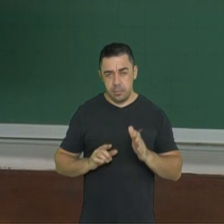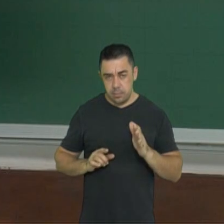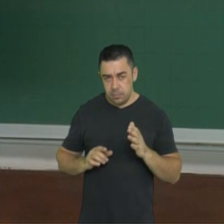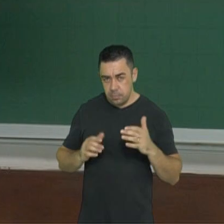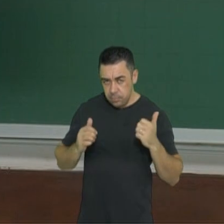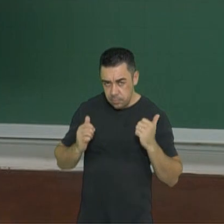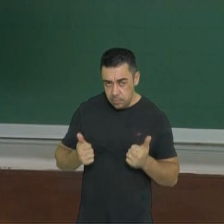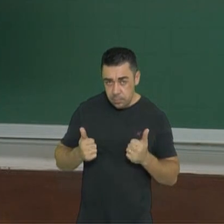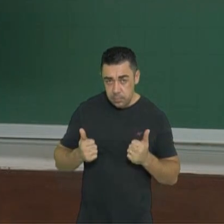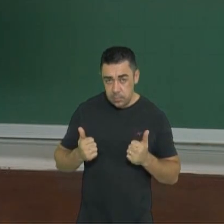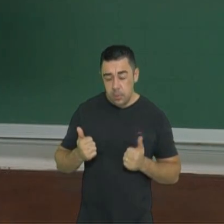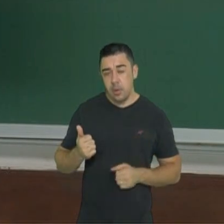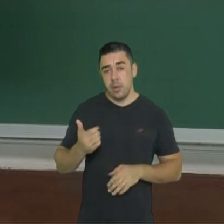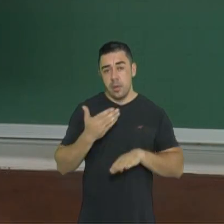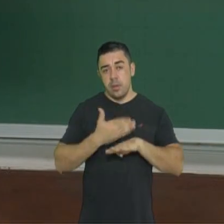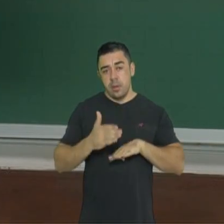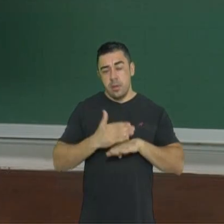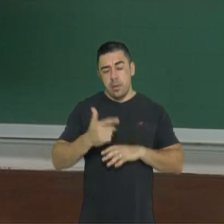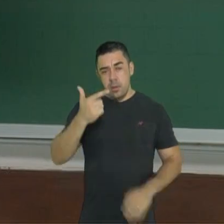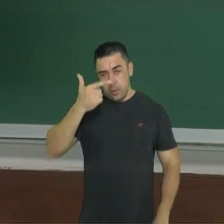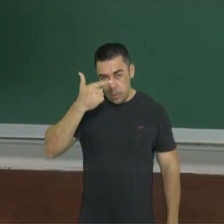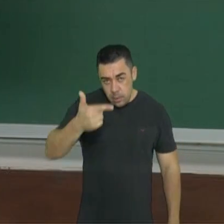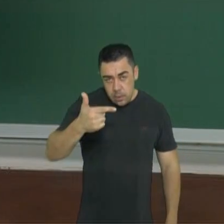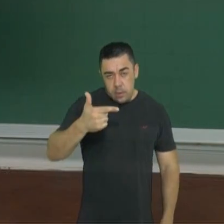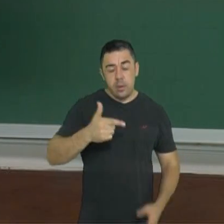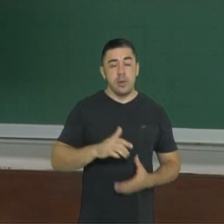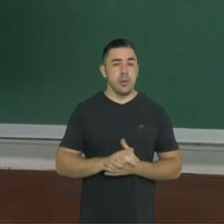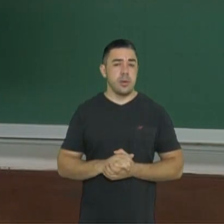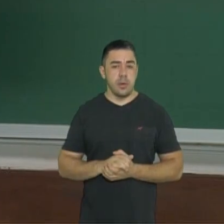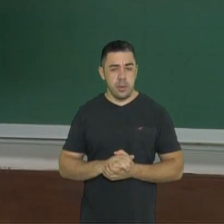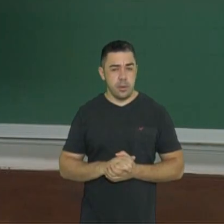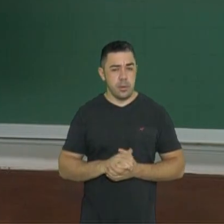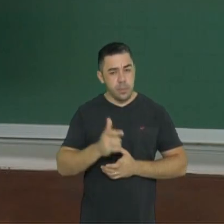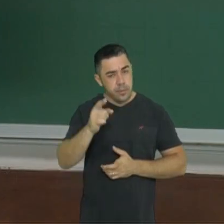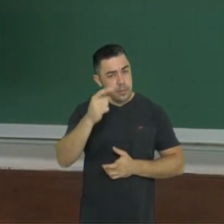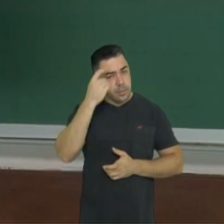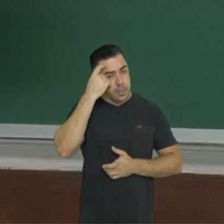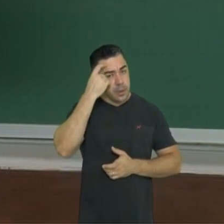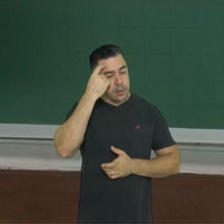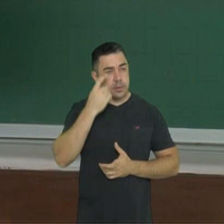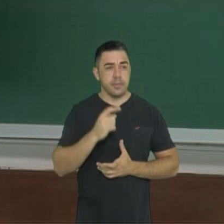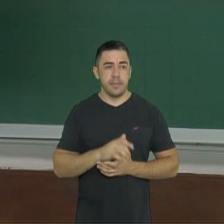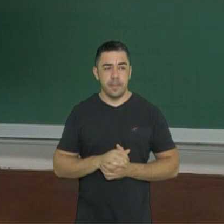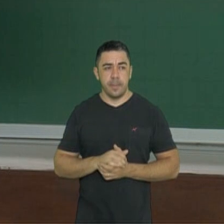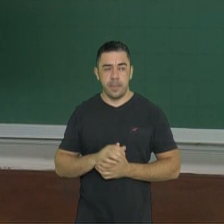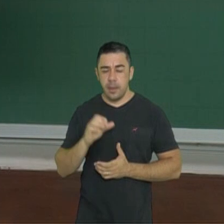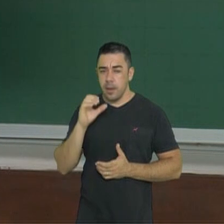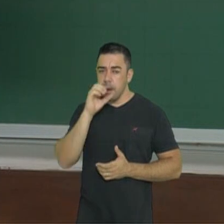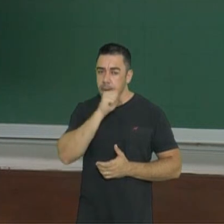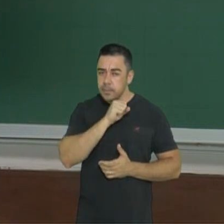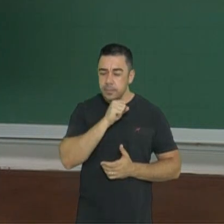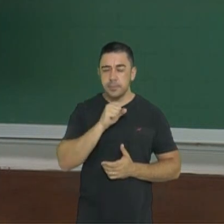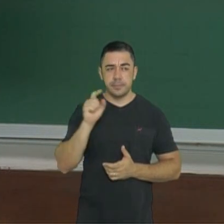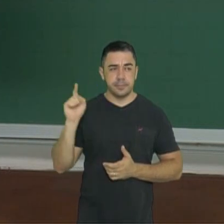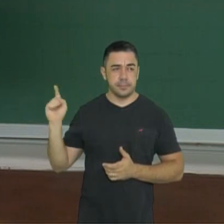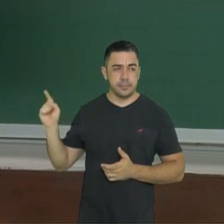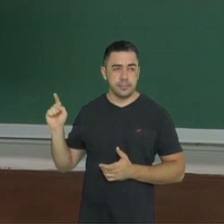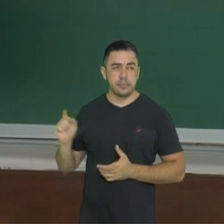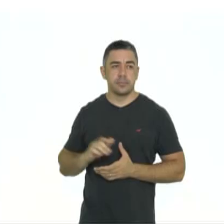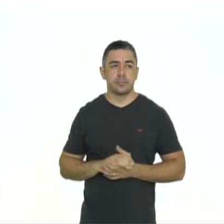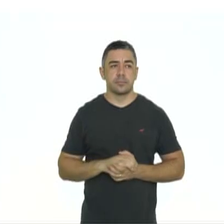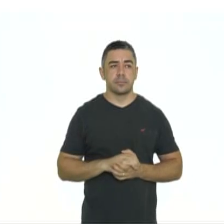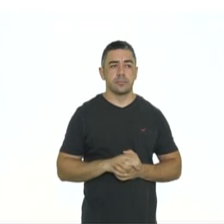tranquila vamos praticar mais um pouquinho agora um para pensar em é para ser Vapt Vupt esse